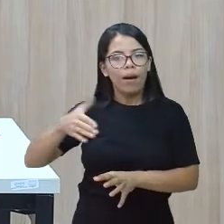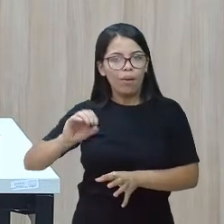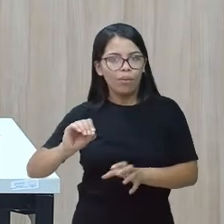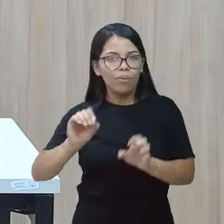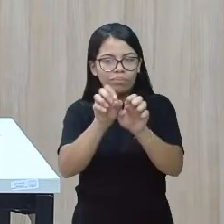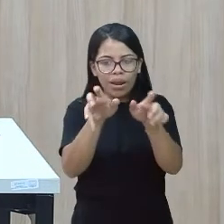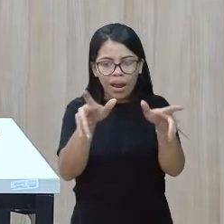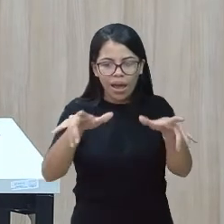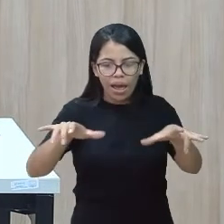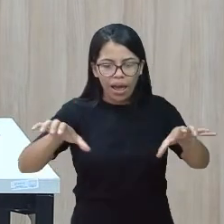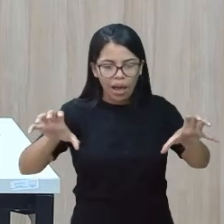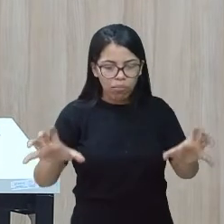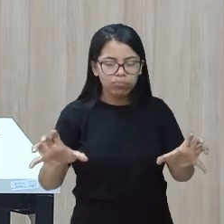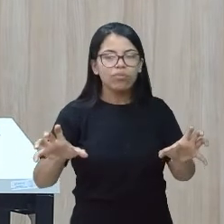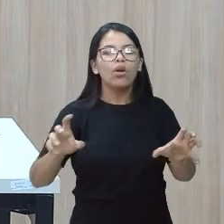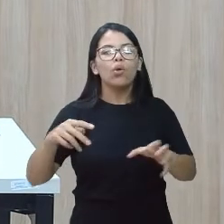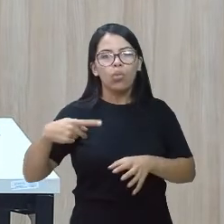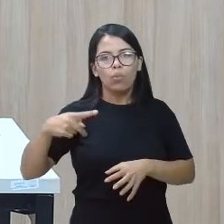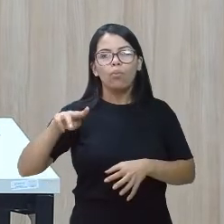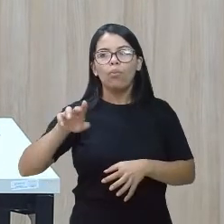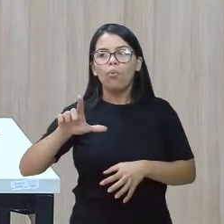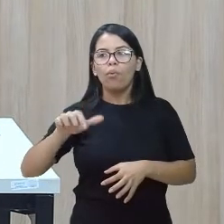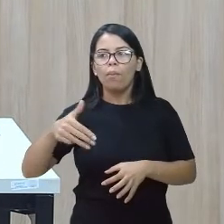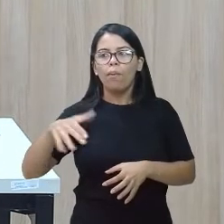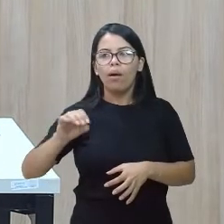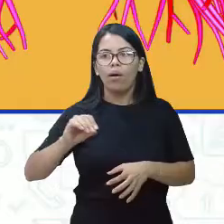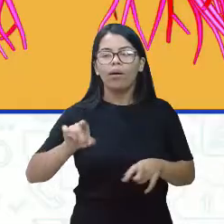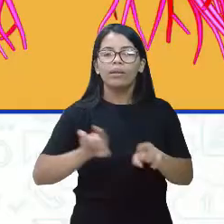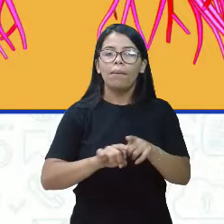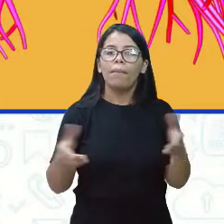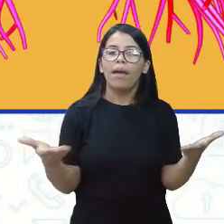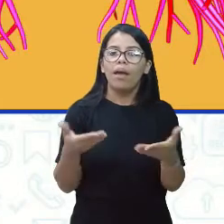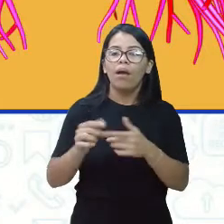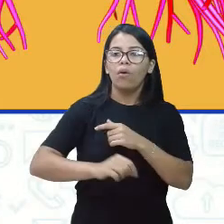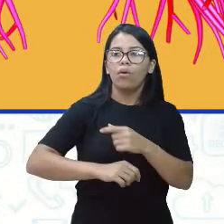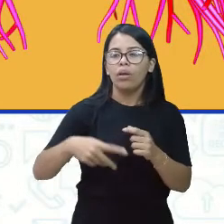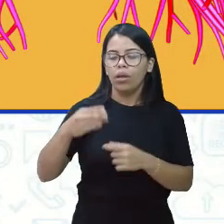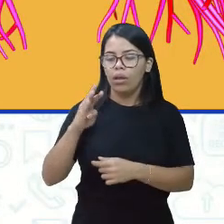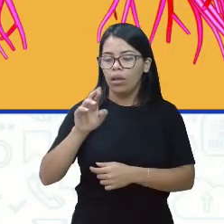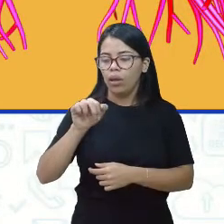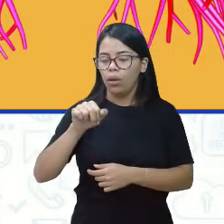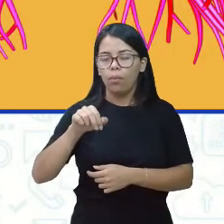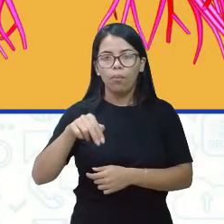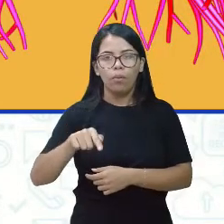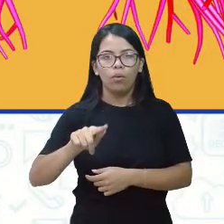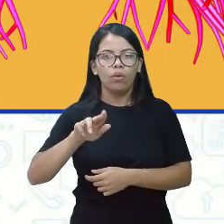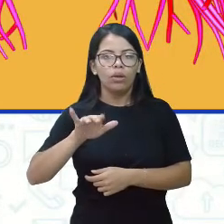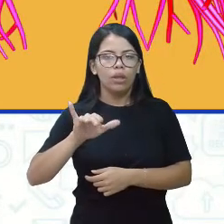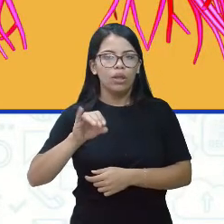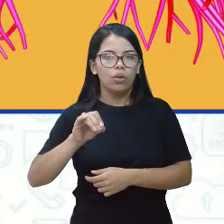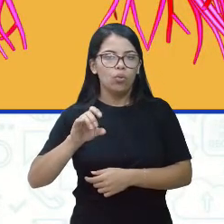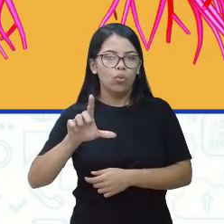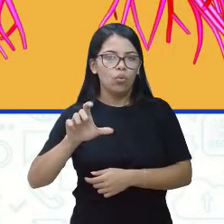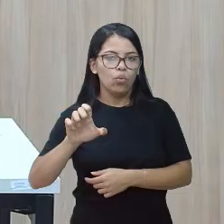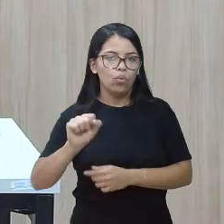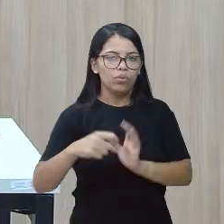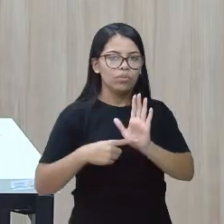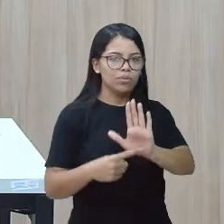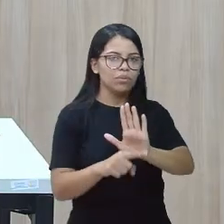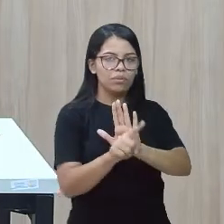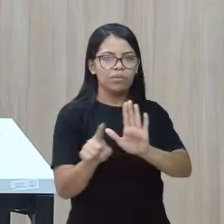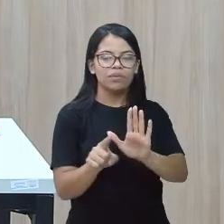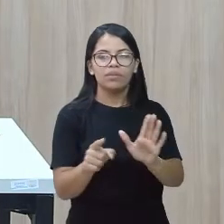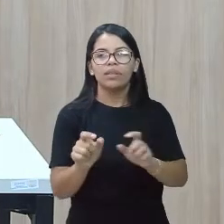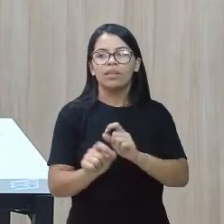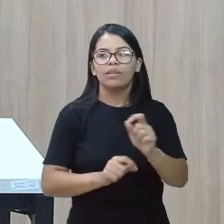ainda? A questão aí dos bronquíolos. E nos bronquíolos eu trouxe para vocês aí uma